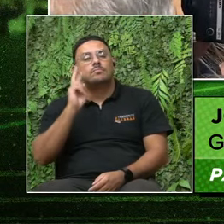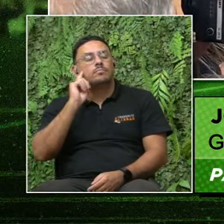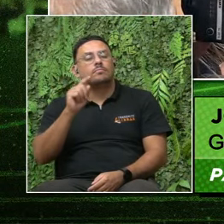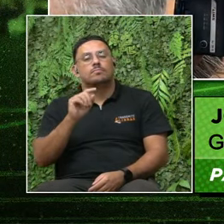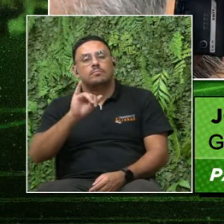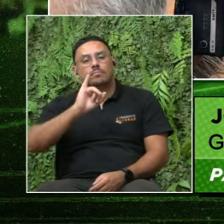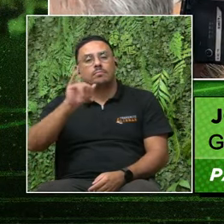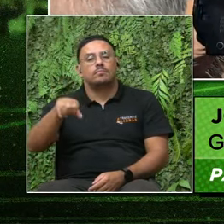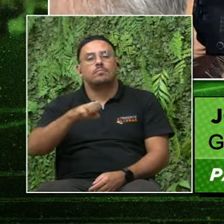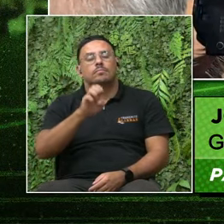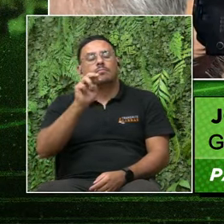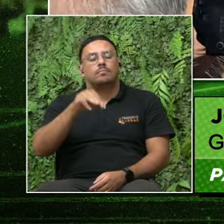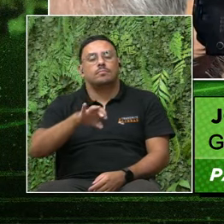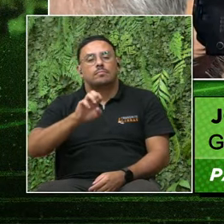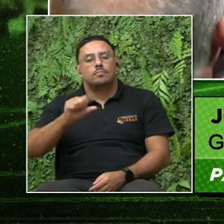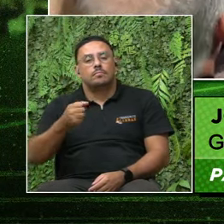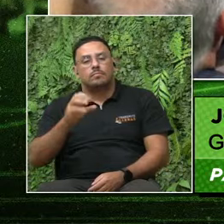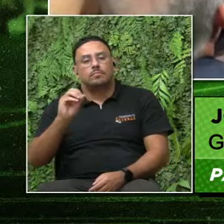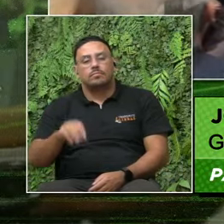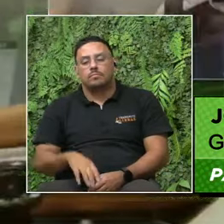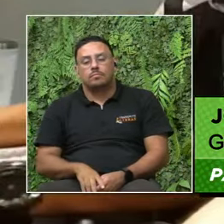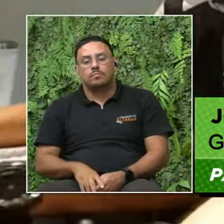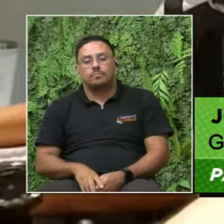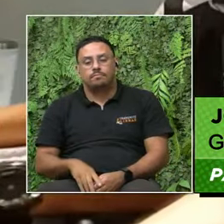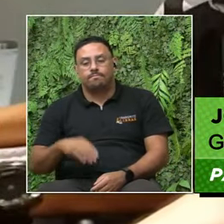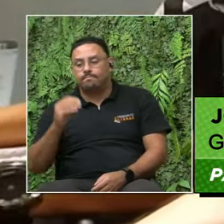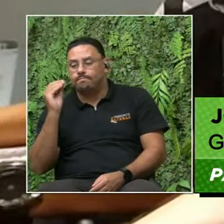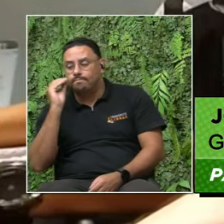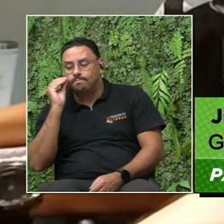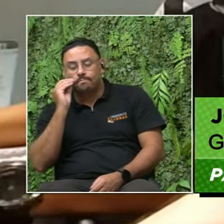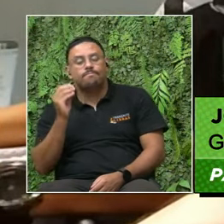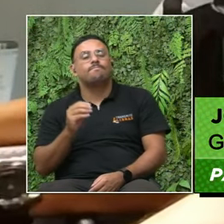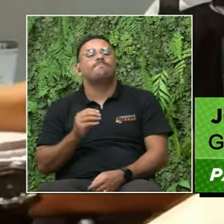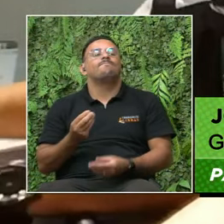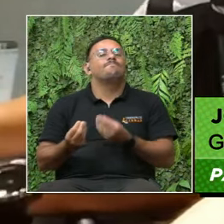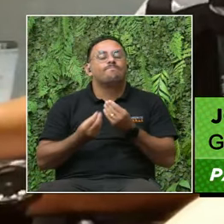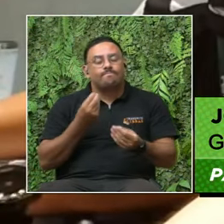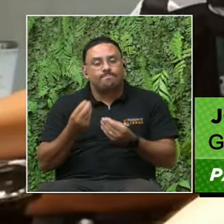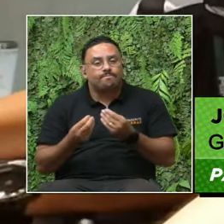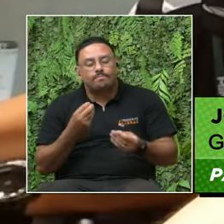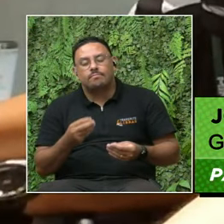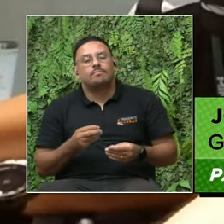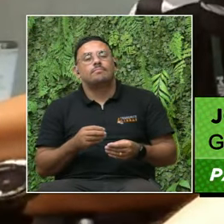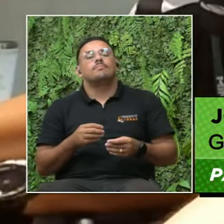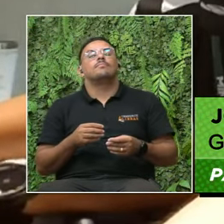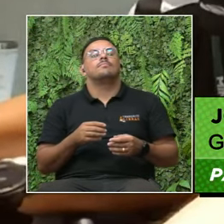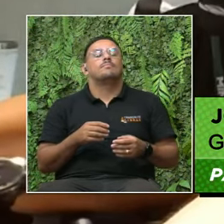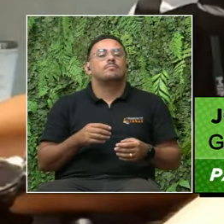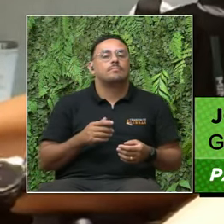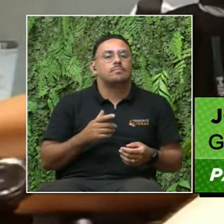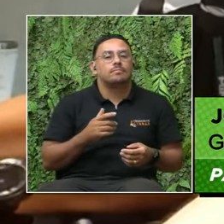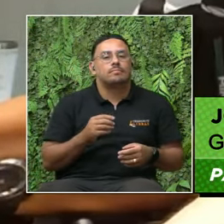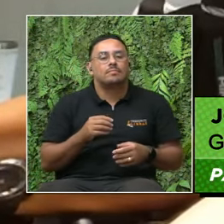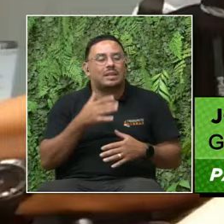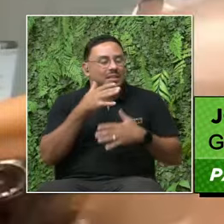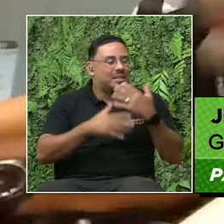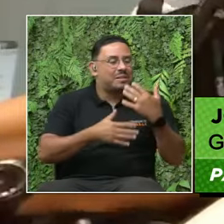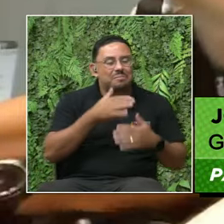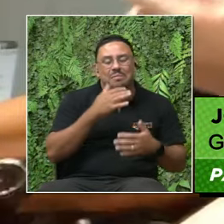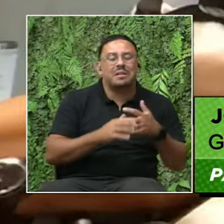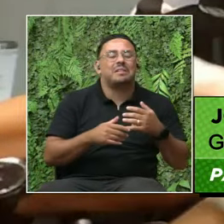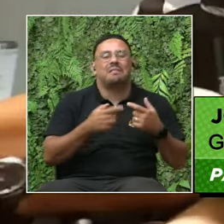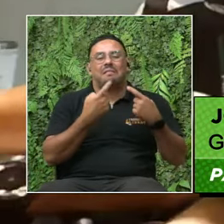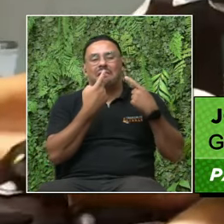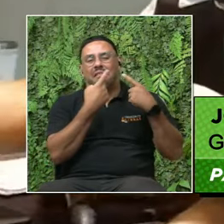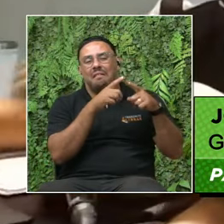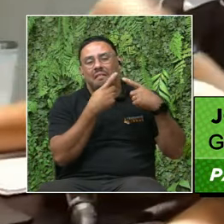oon aqui presentes tentando de alguma forma te desestabilizar chacotear de